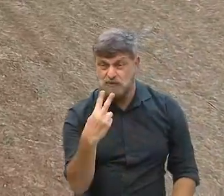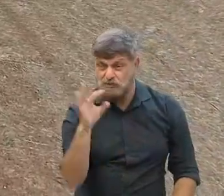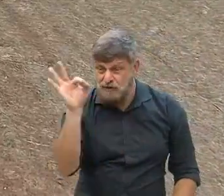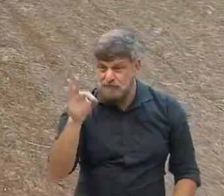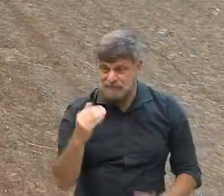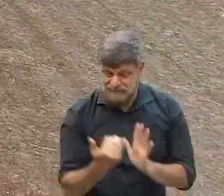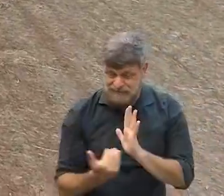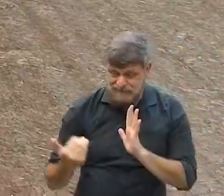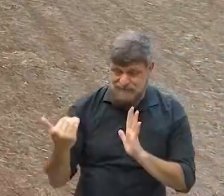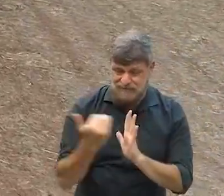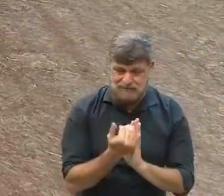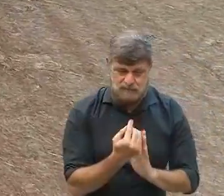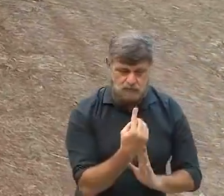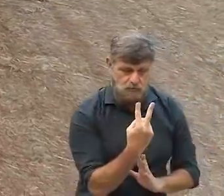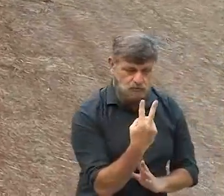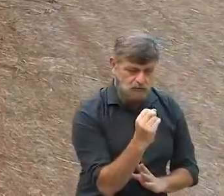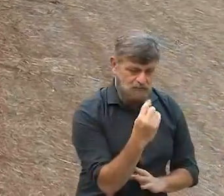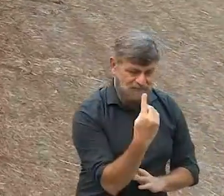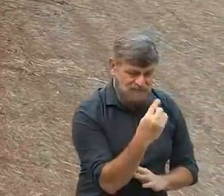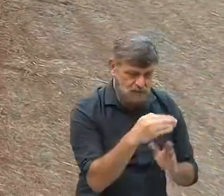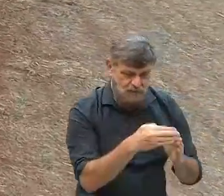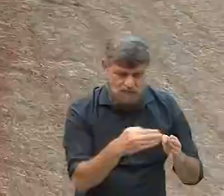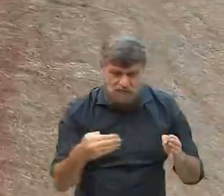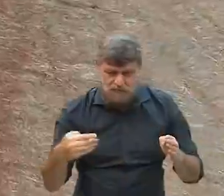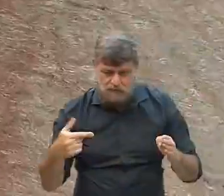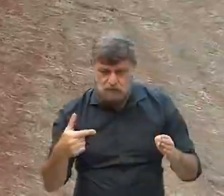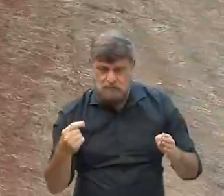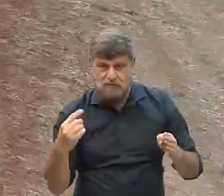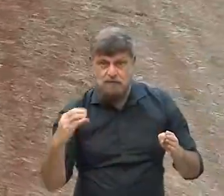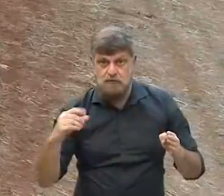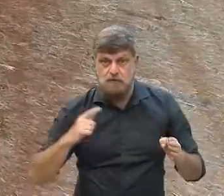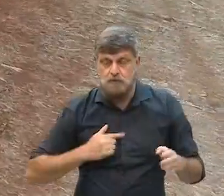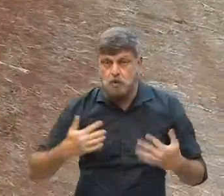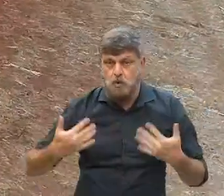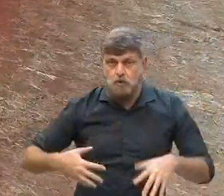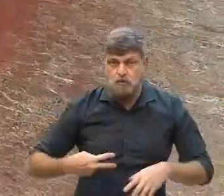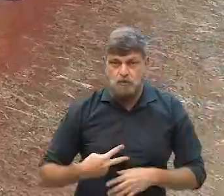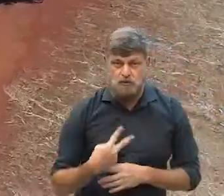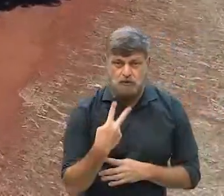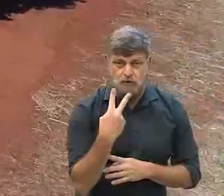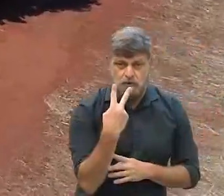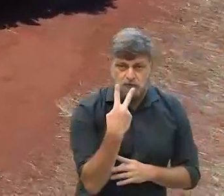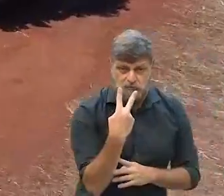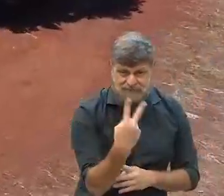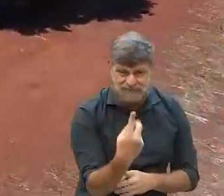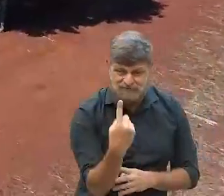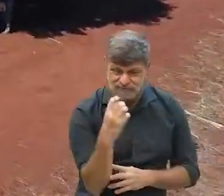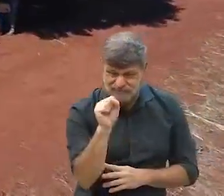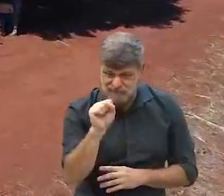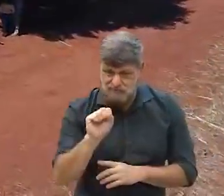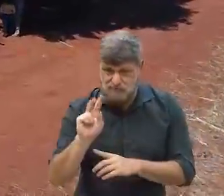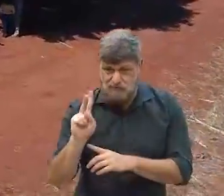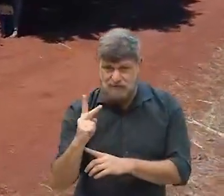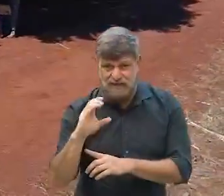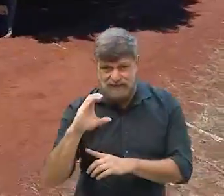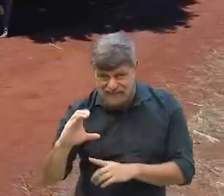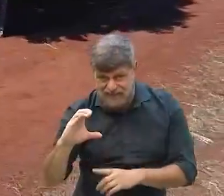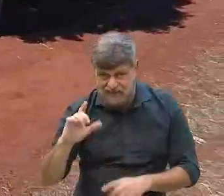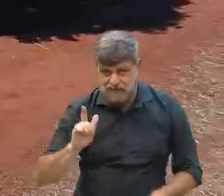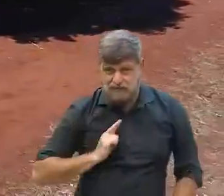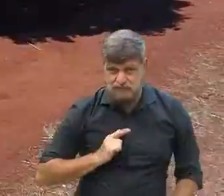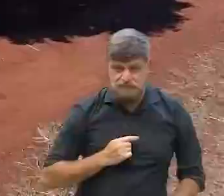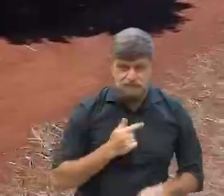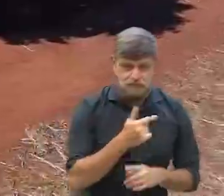402% entre 2019 e 2020. São 218 hectares. Entre 2018 e